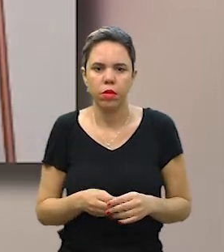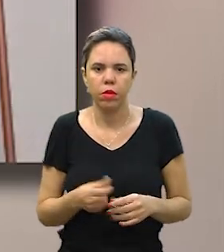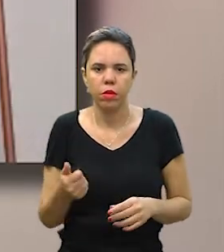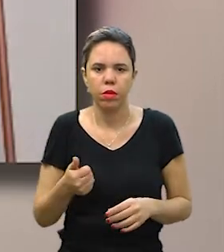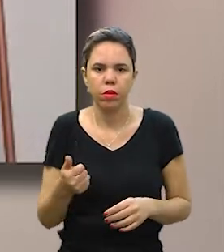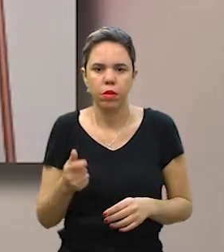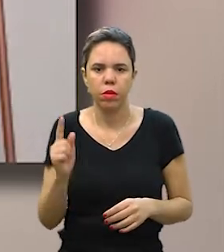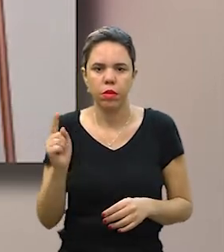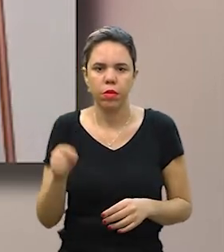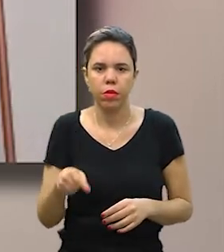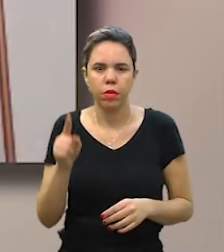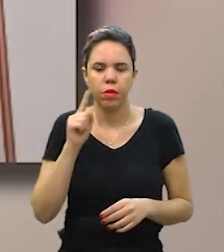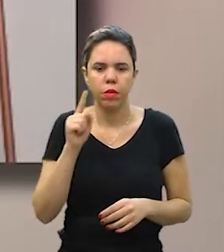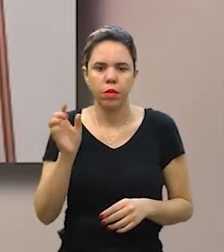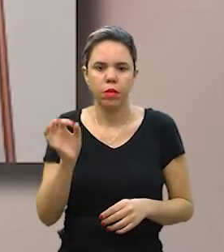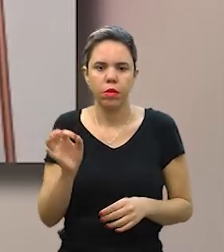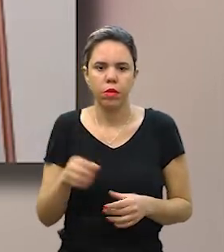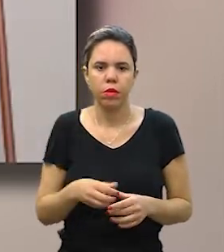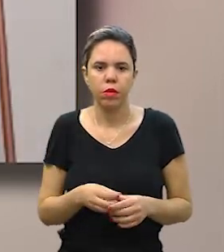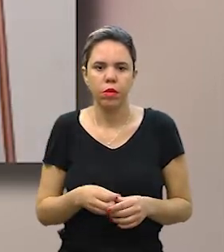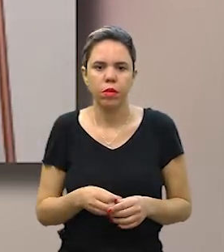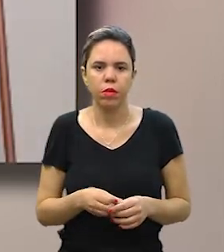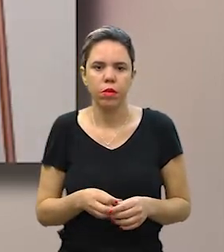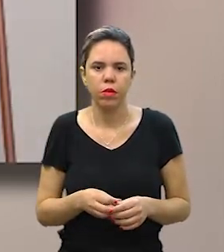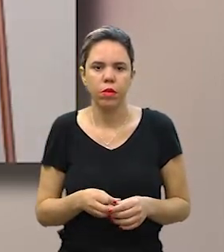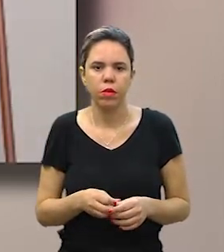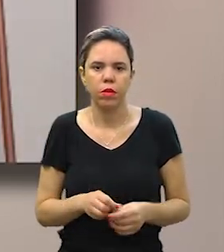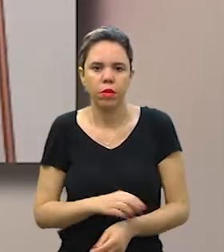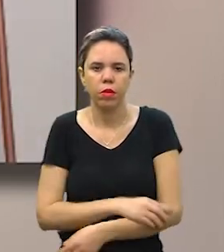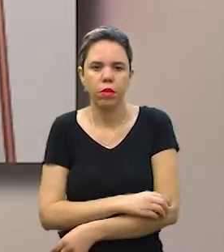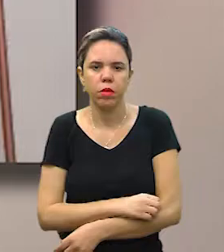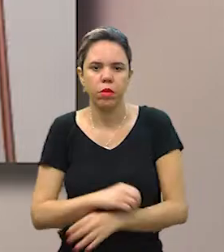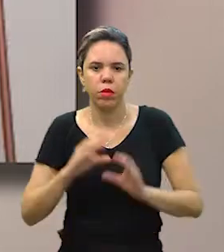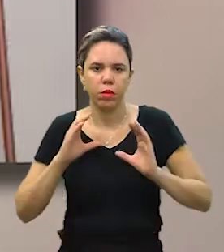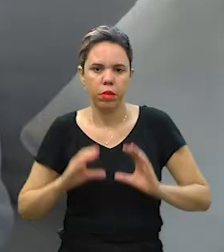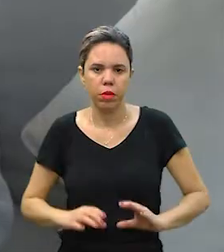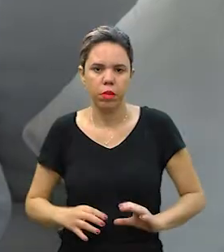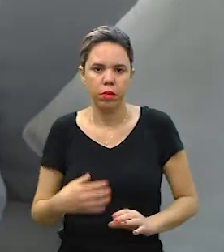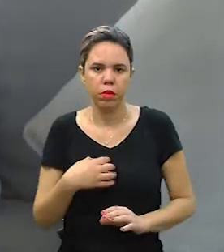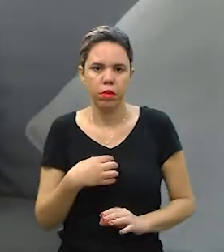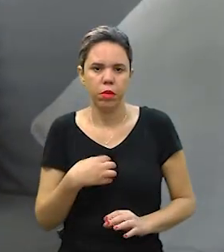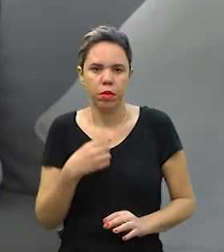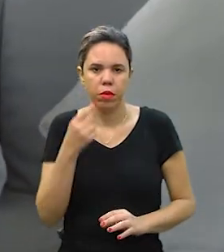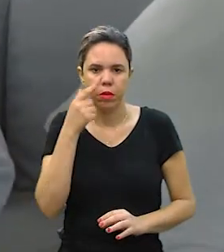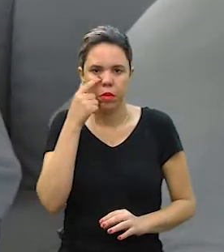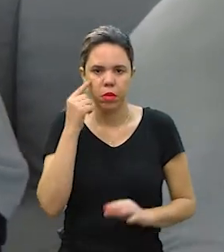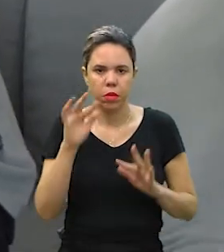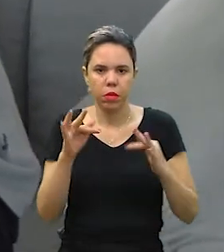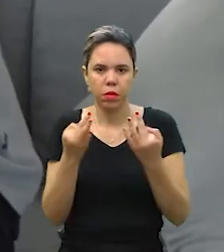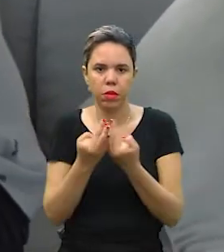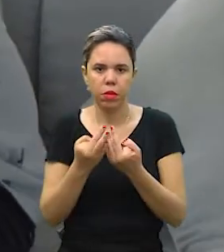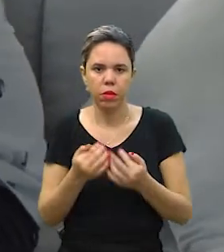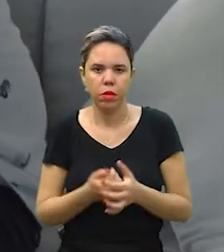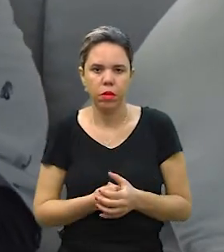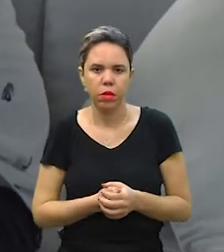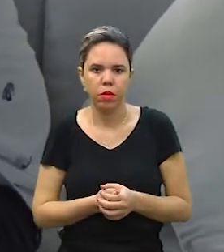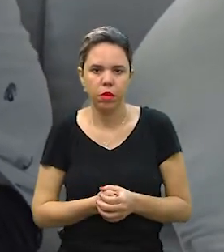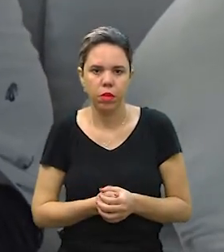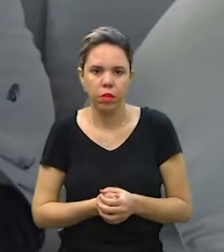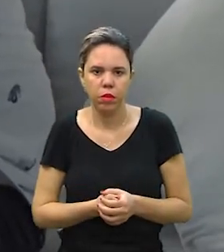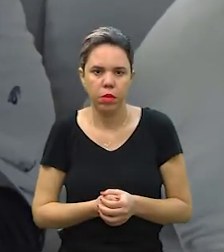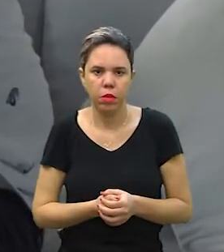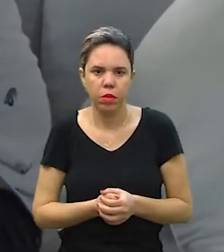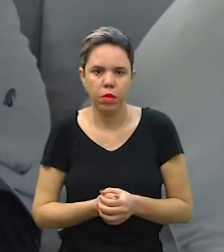esses primeiros 1000 dias. E com certeza, o comportamento, a maneira dos pais,